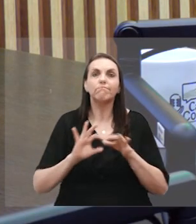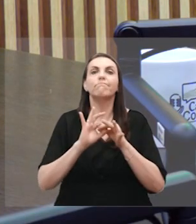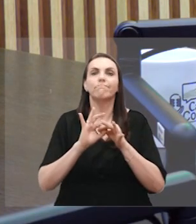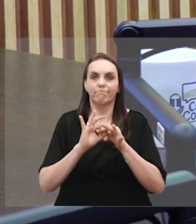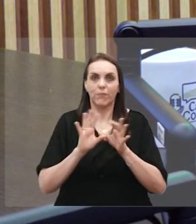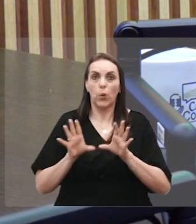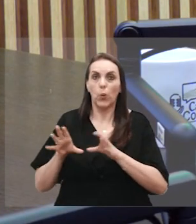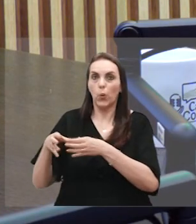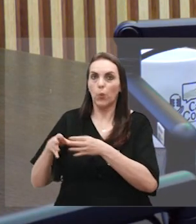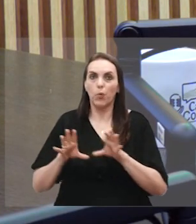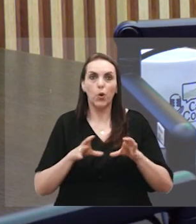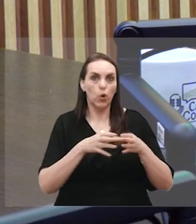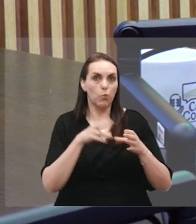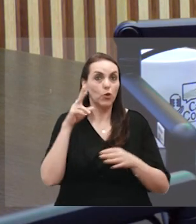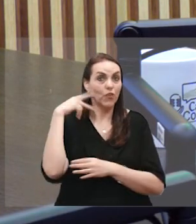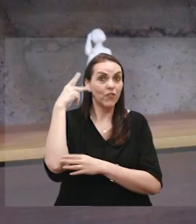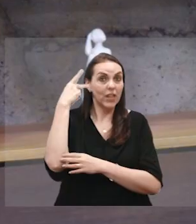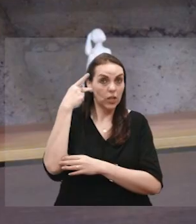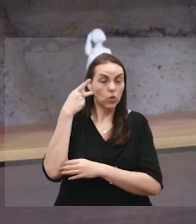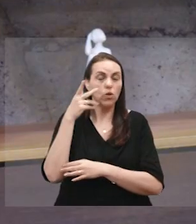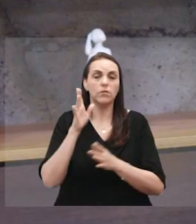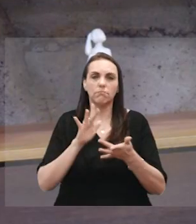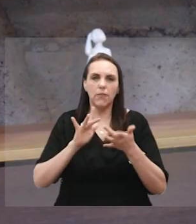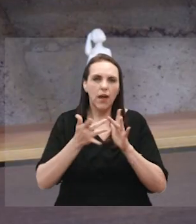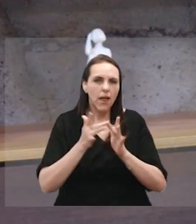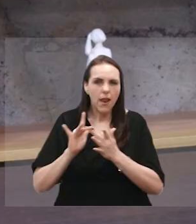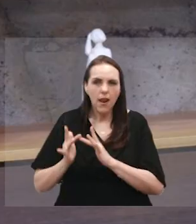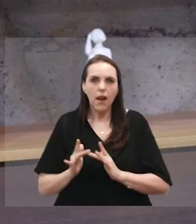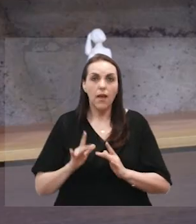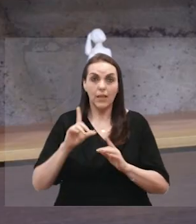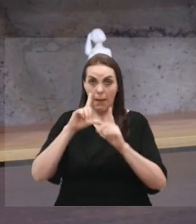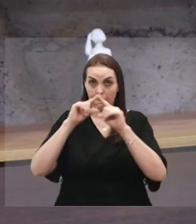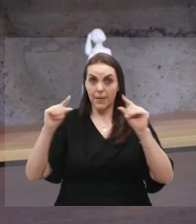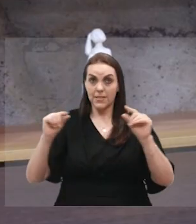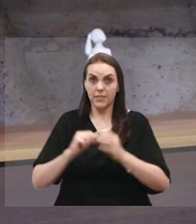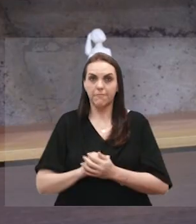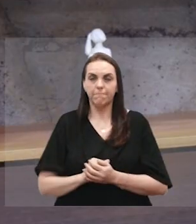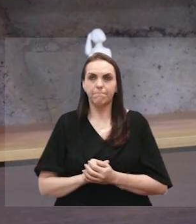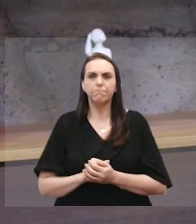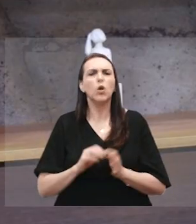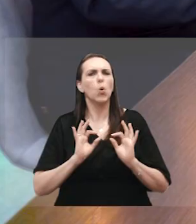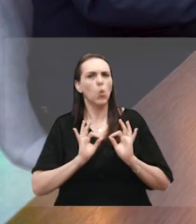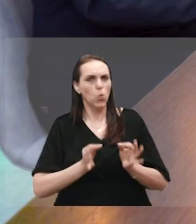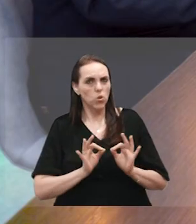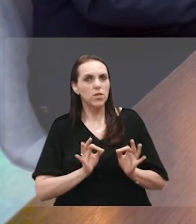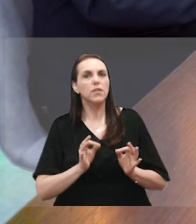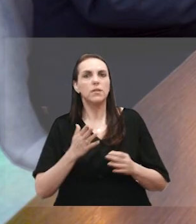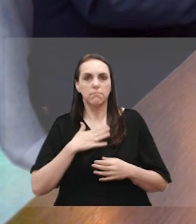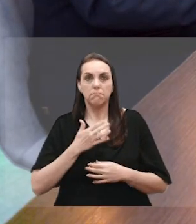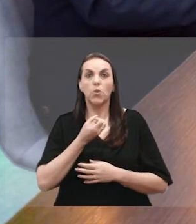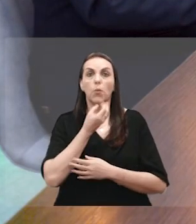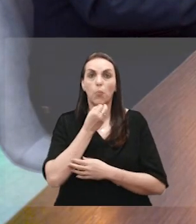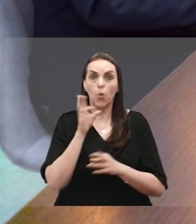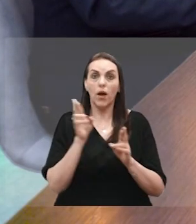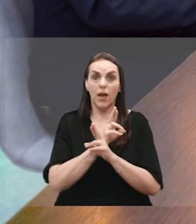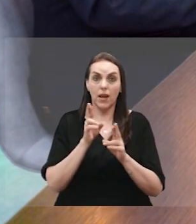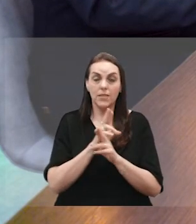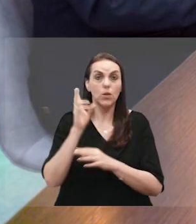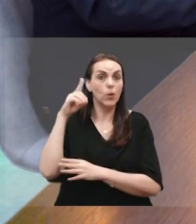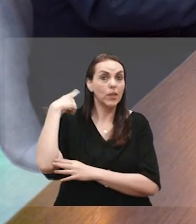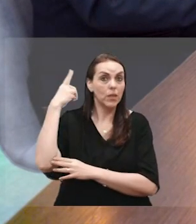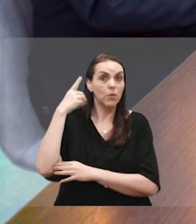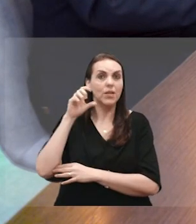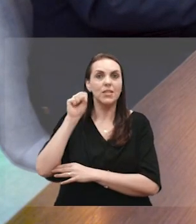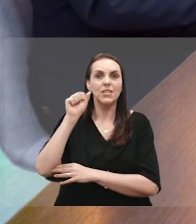de grupos de vereadores para essa articulação, sobretudo em Brasília. Não, com certeza. Eu tenho uma boa relação com o